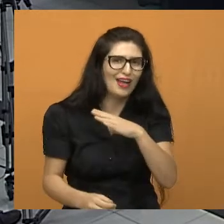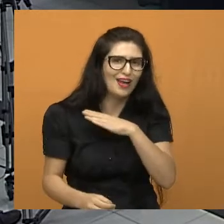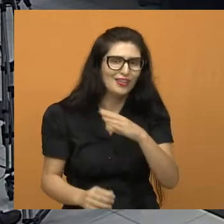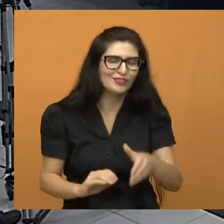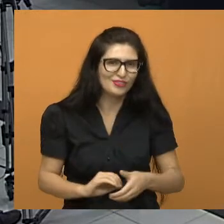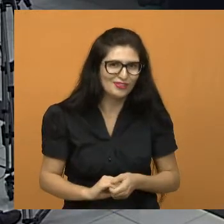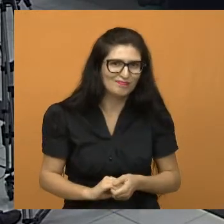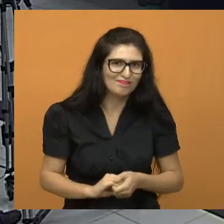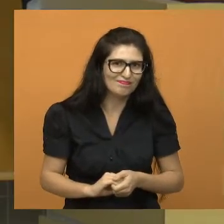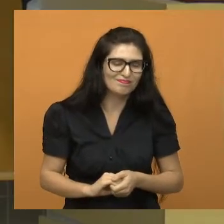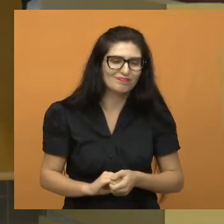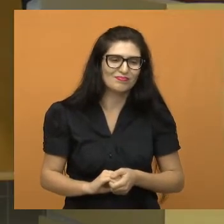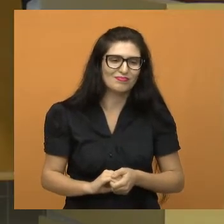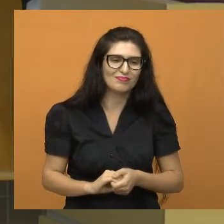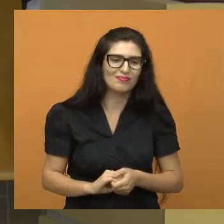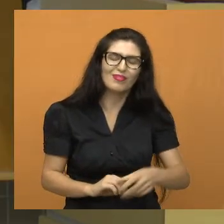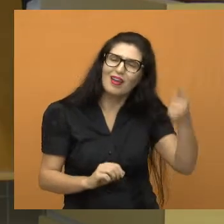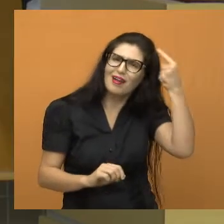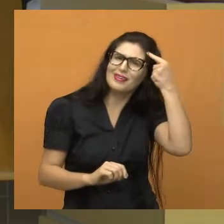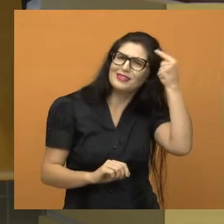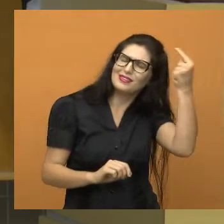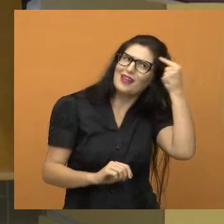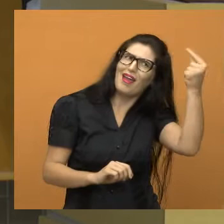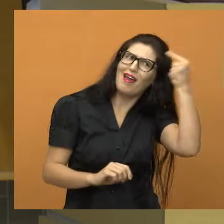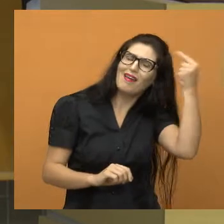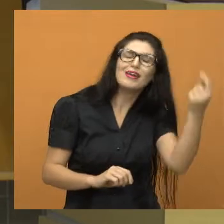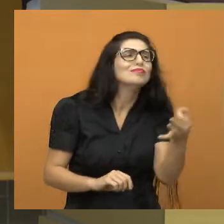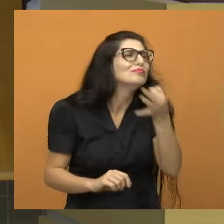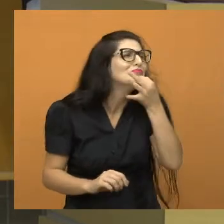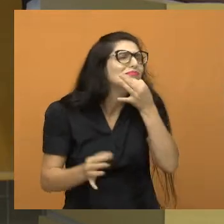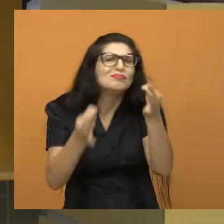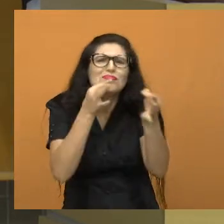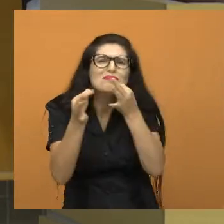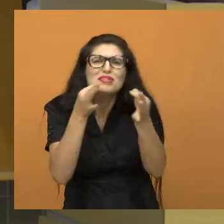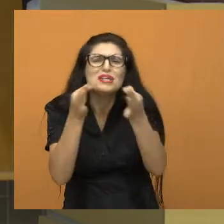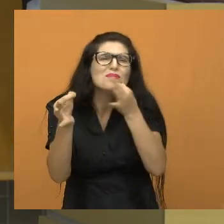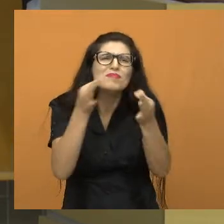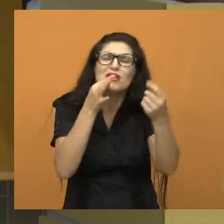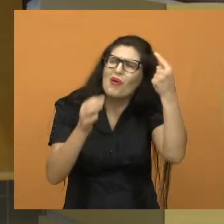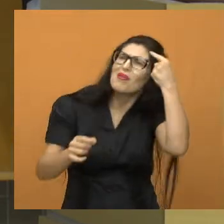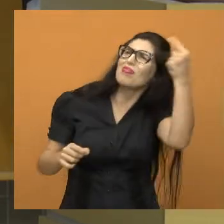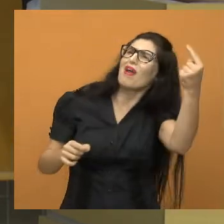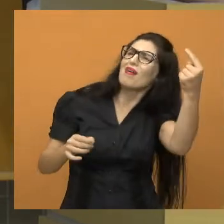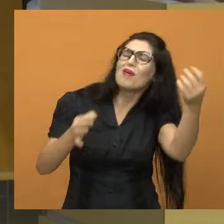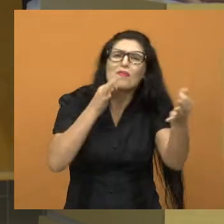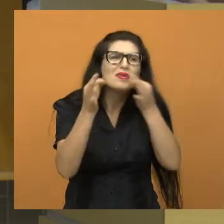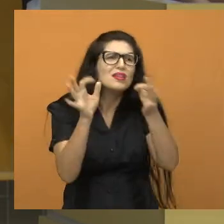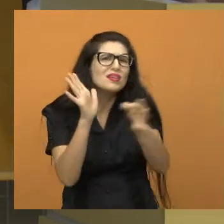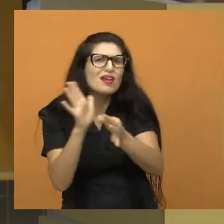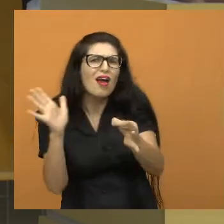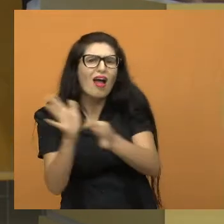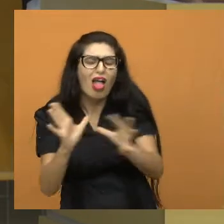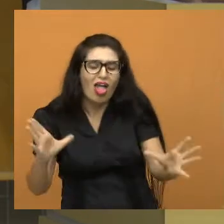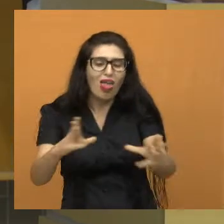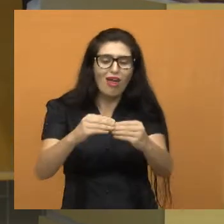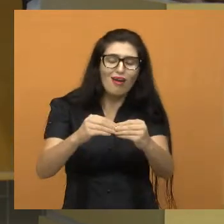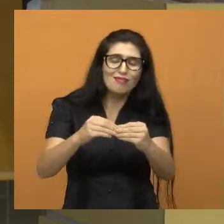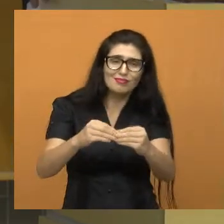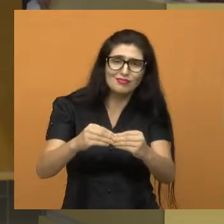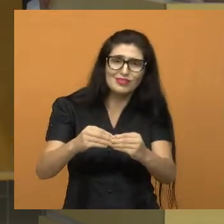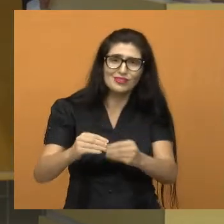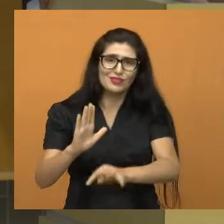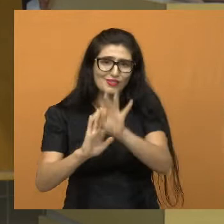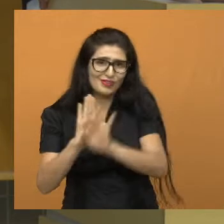Jacareí? Então, nós colhemos todas as ideias e sugestões e resumimos nesse texto que eles acabaram de ler